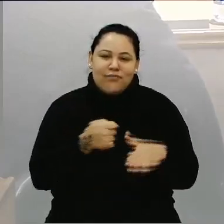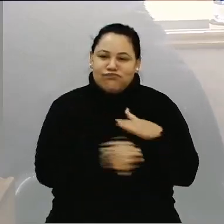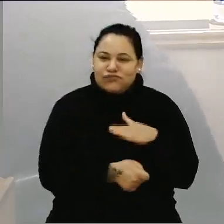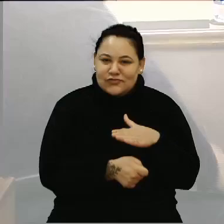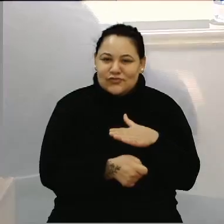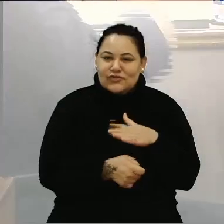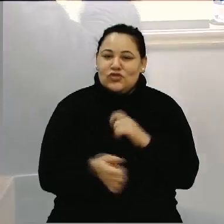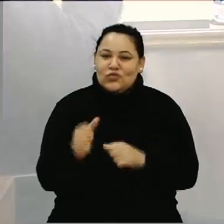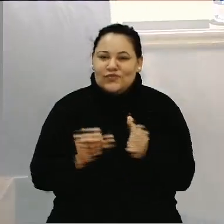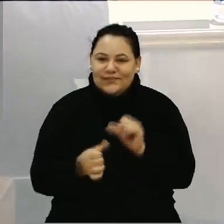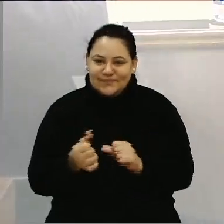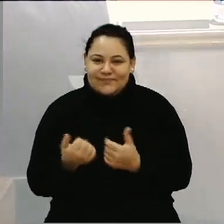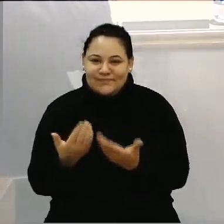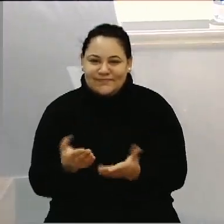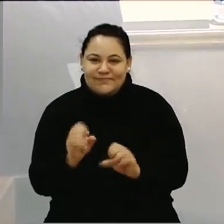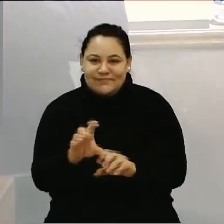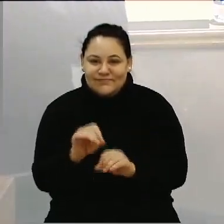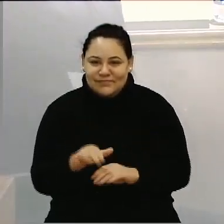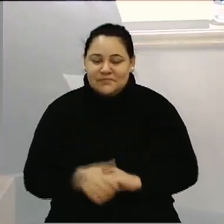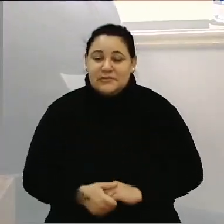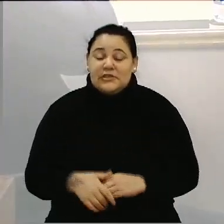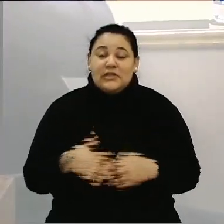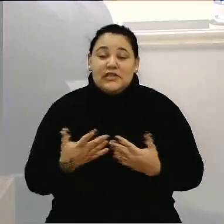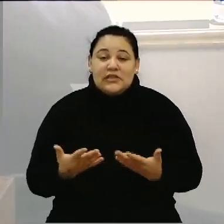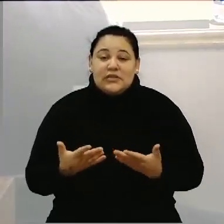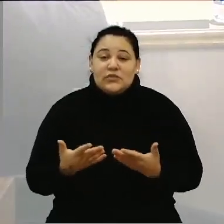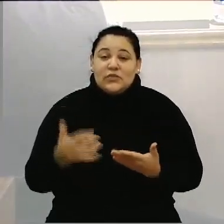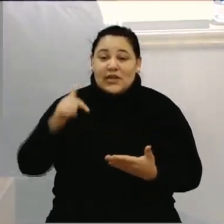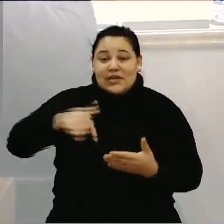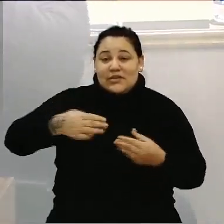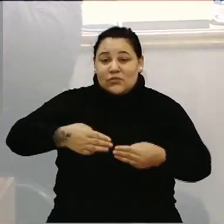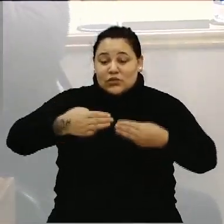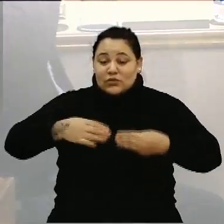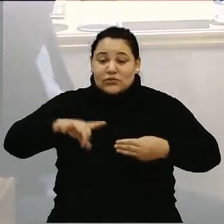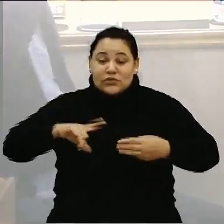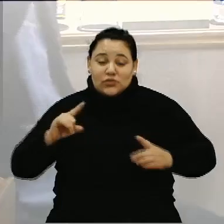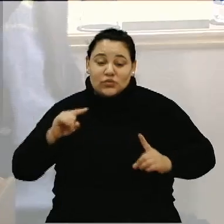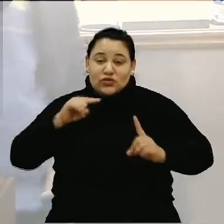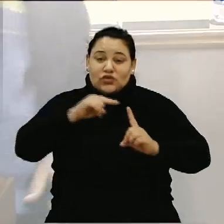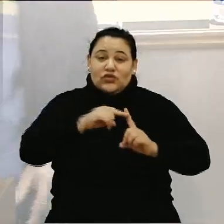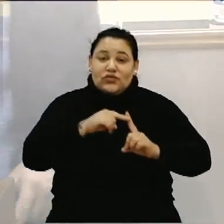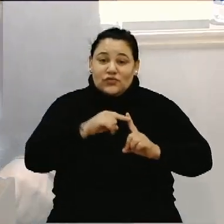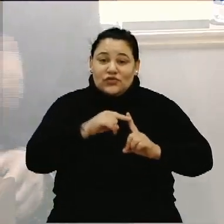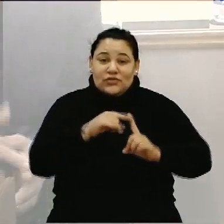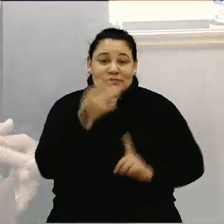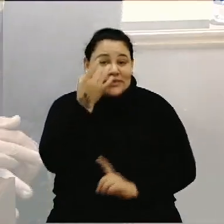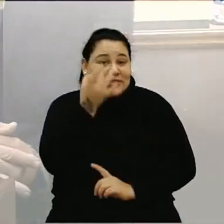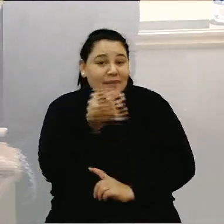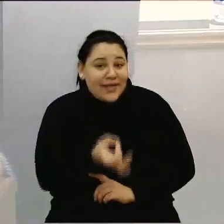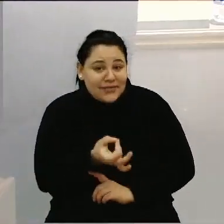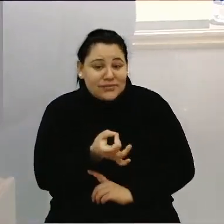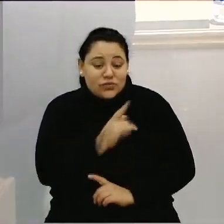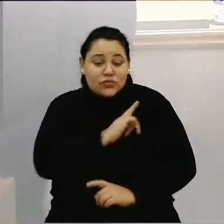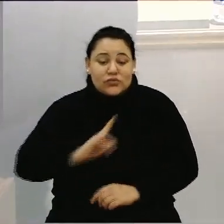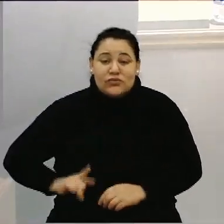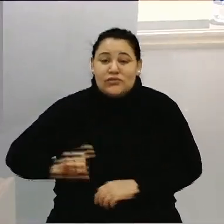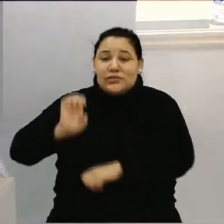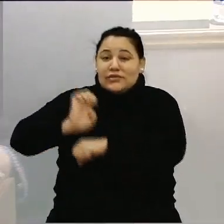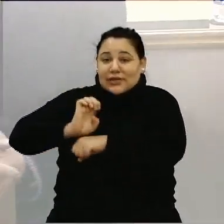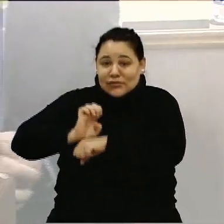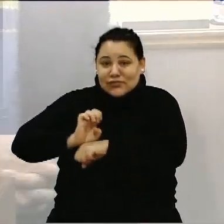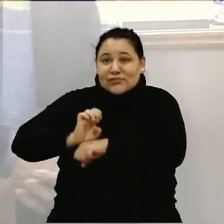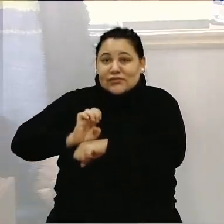de qualificação. Então aqui essa moção tem o objetivo de chamar a atenção do governo do estado, não